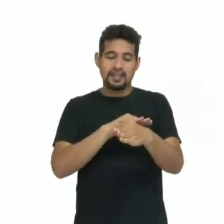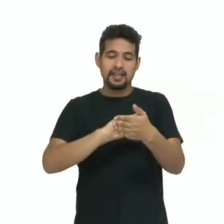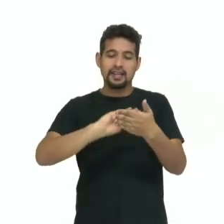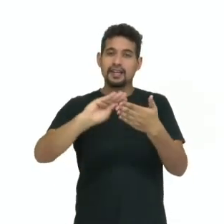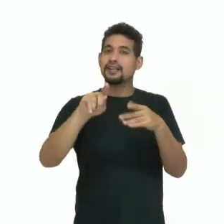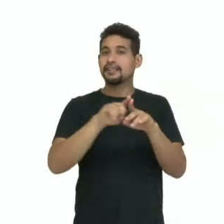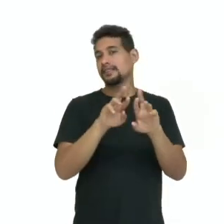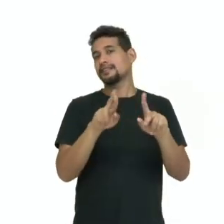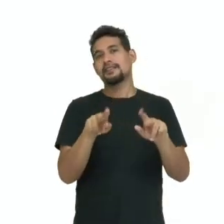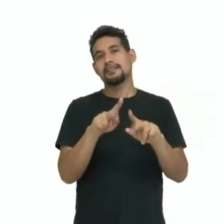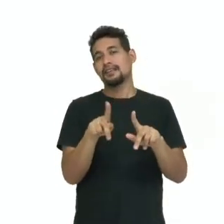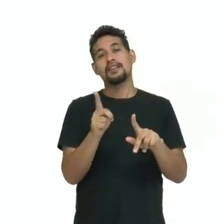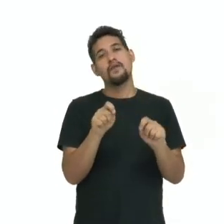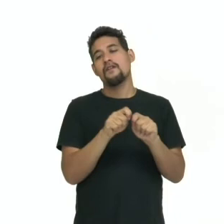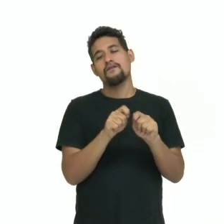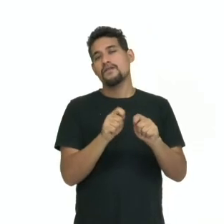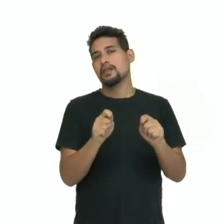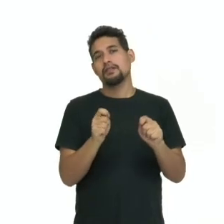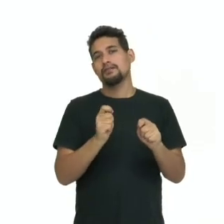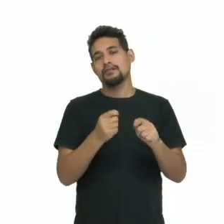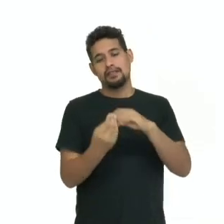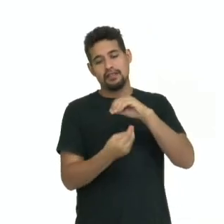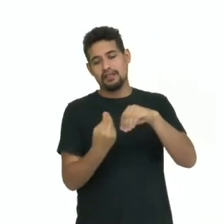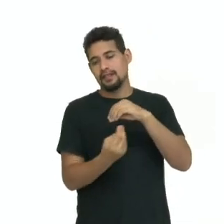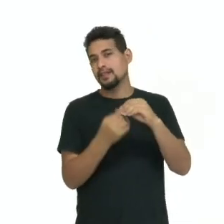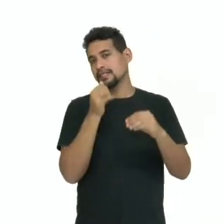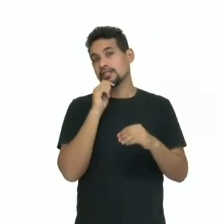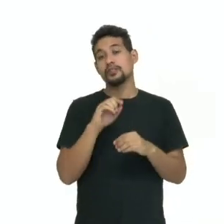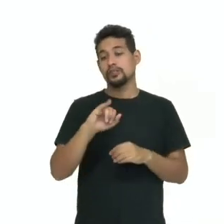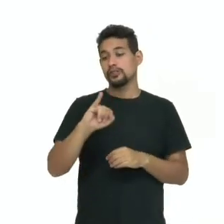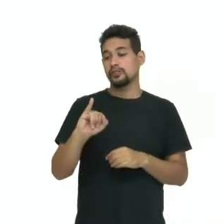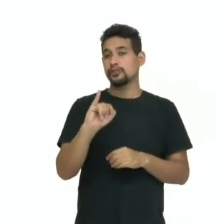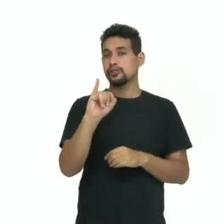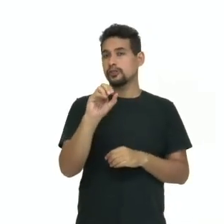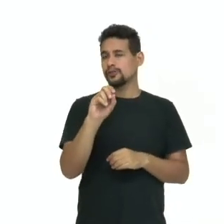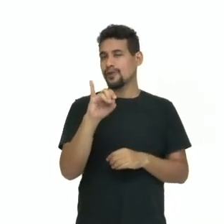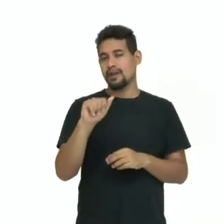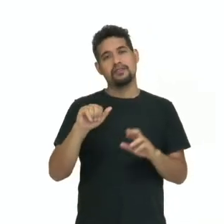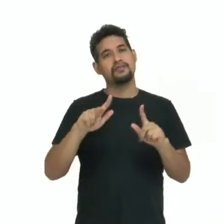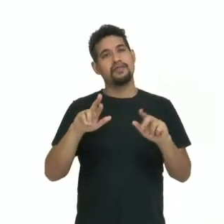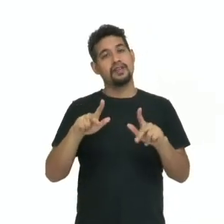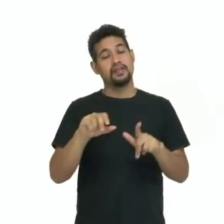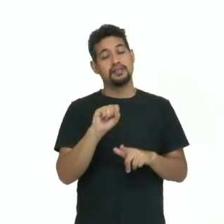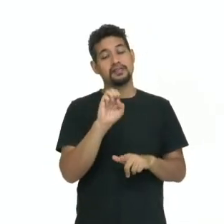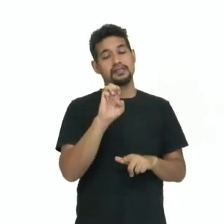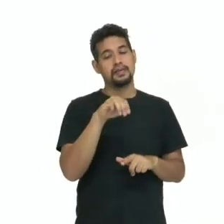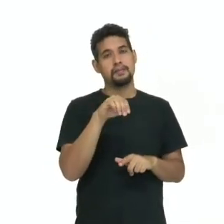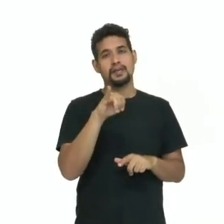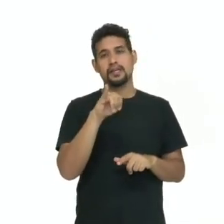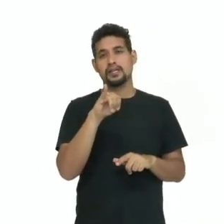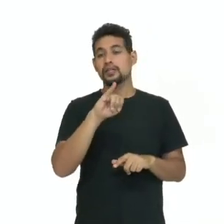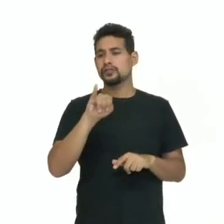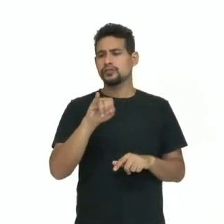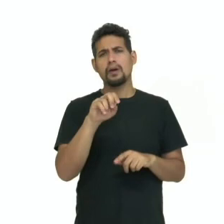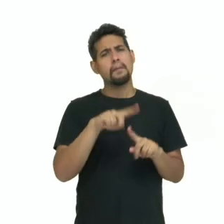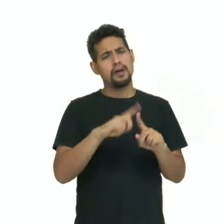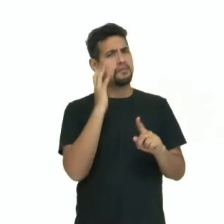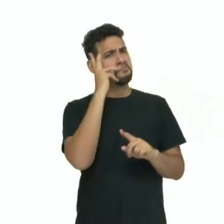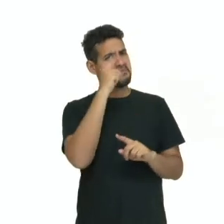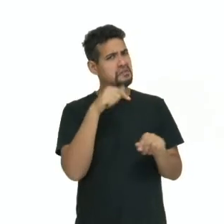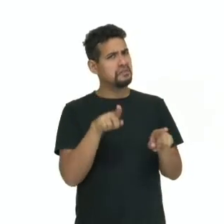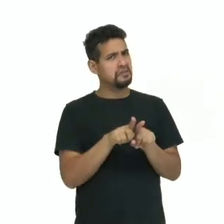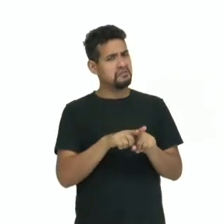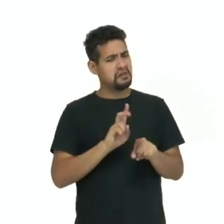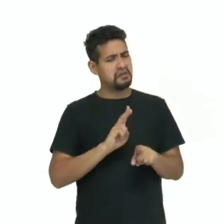ao invés de serem feitas com ele, como é o caso das joias. Contudo, nem por isso elas deixam de ser bonitas ou